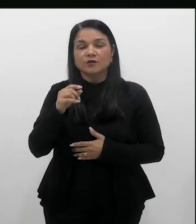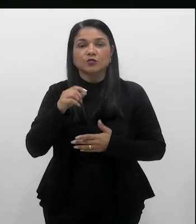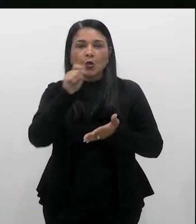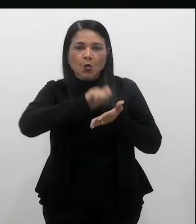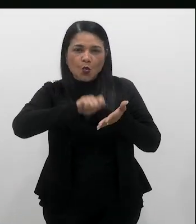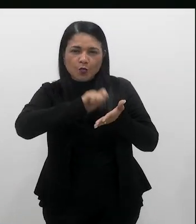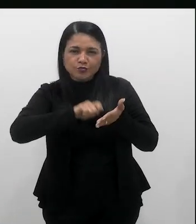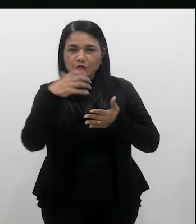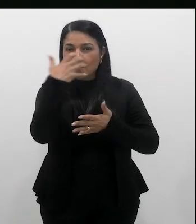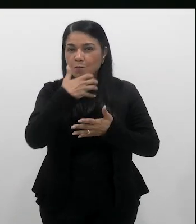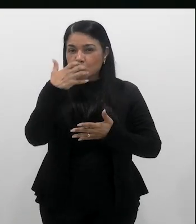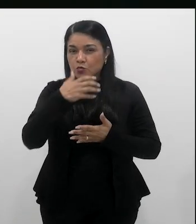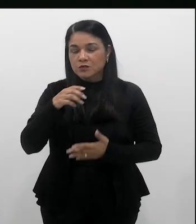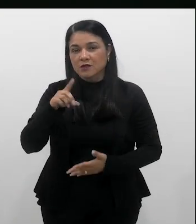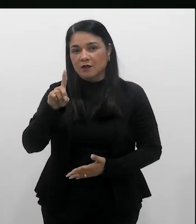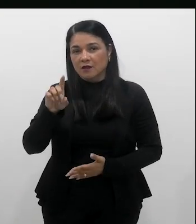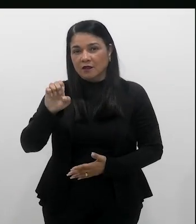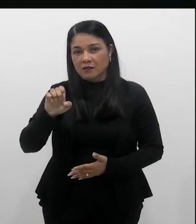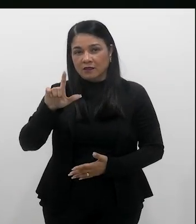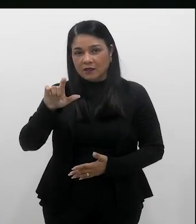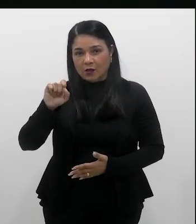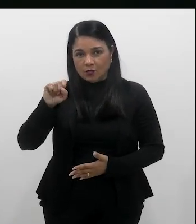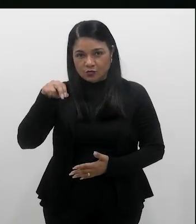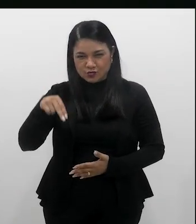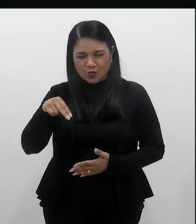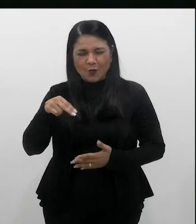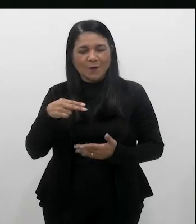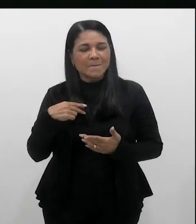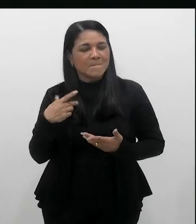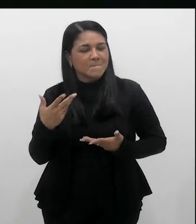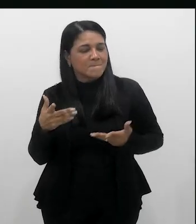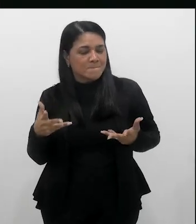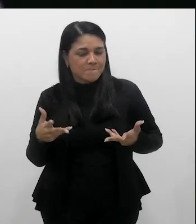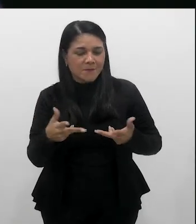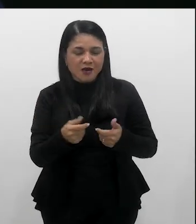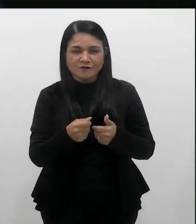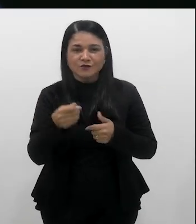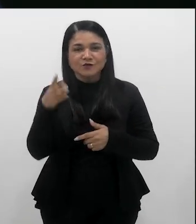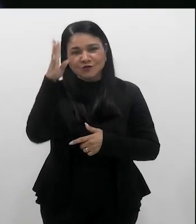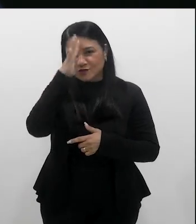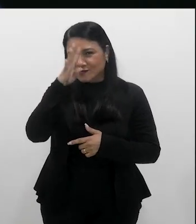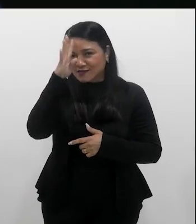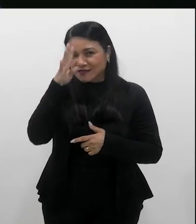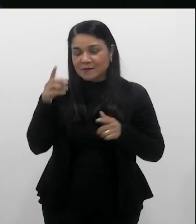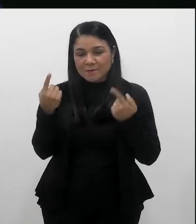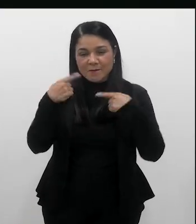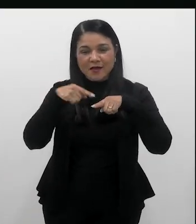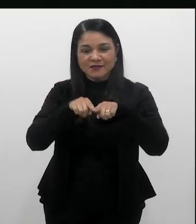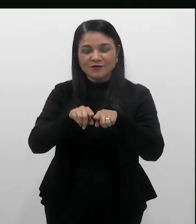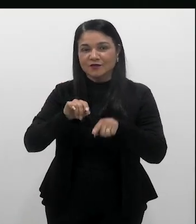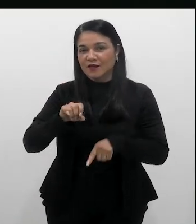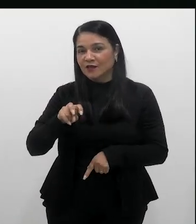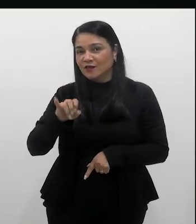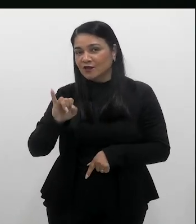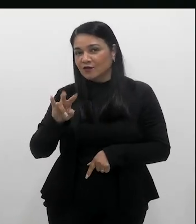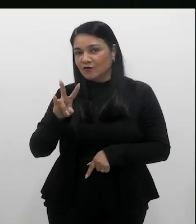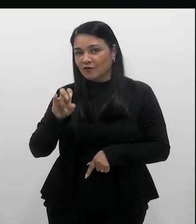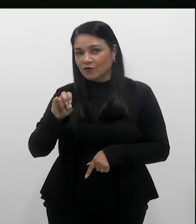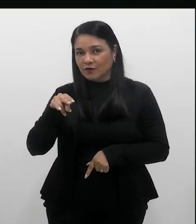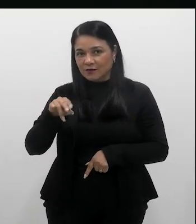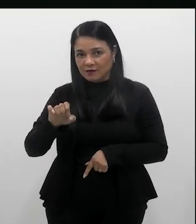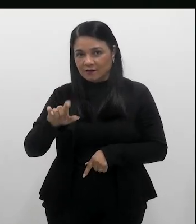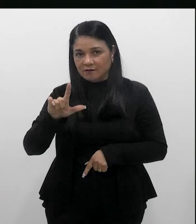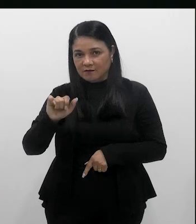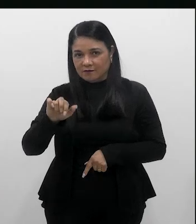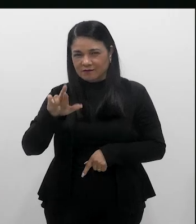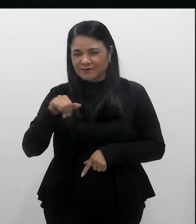Carvalho, um dos grandes nomes do samba, parceiro de primeira hora da dona Ivone Lara. Eu te convido a ficar por aqui